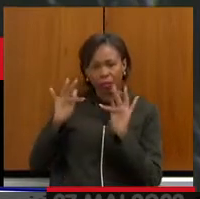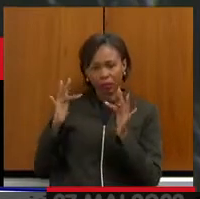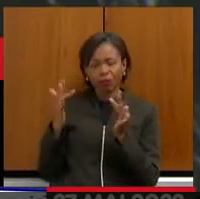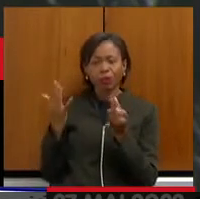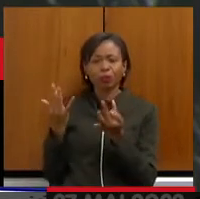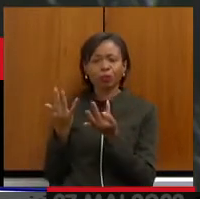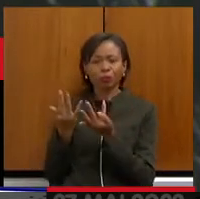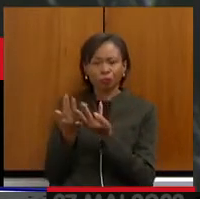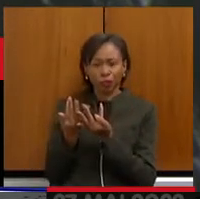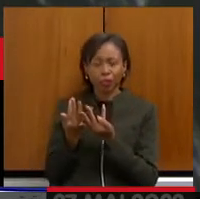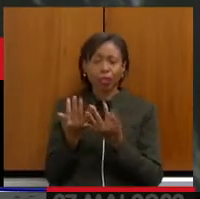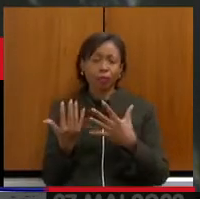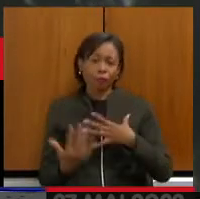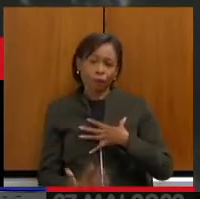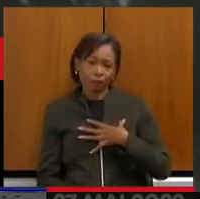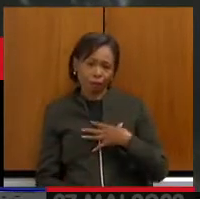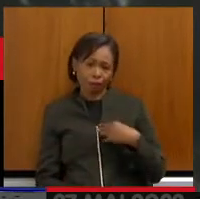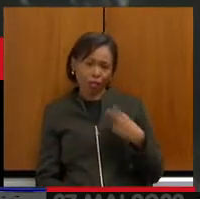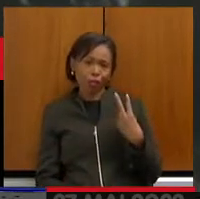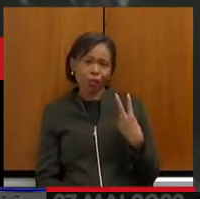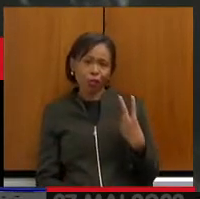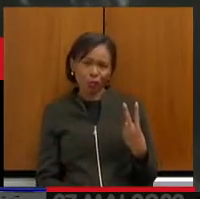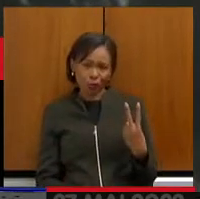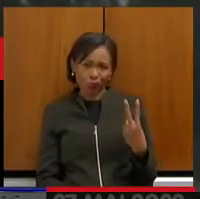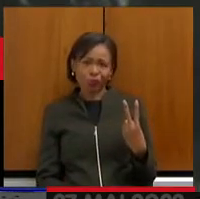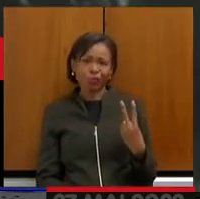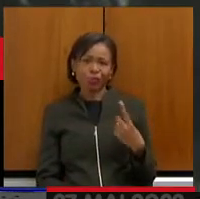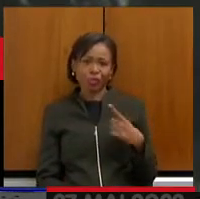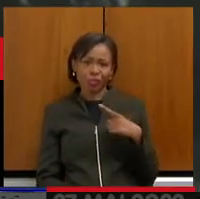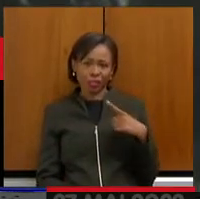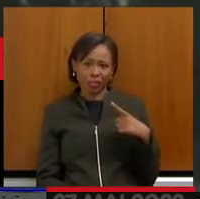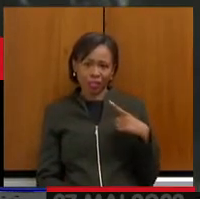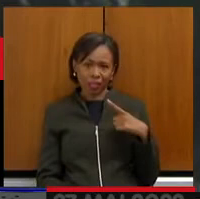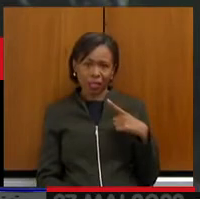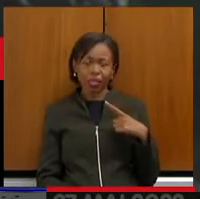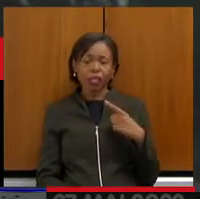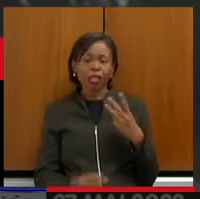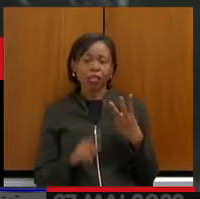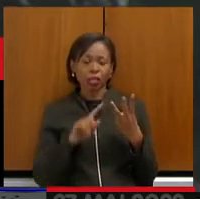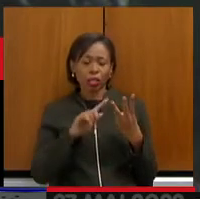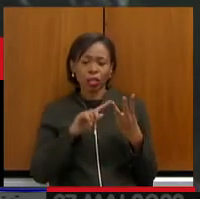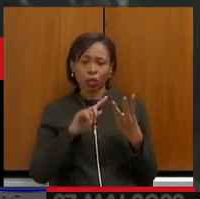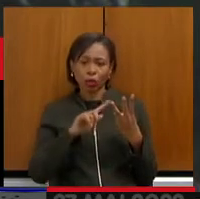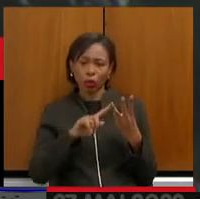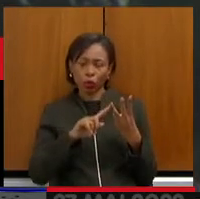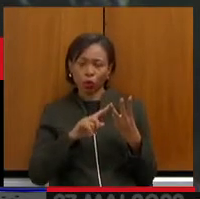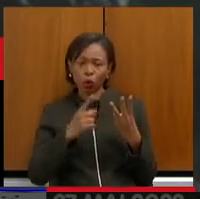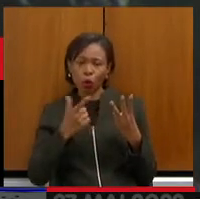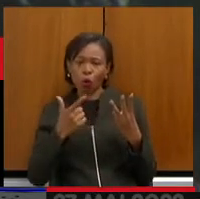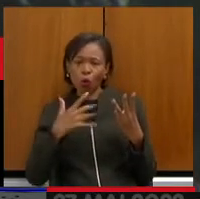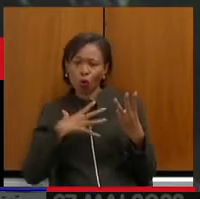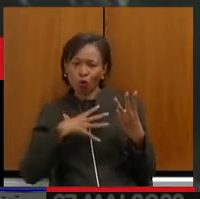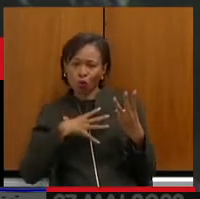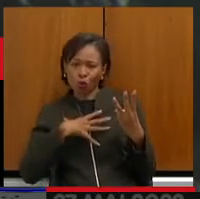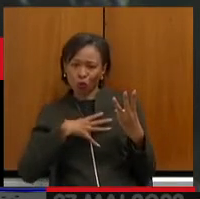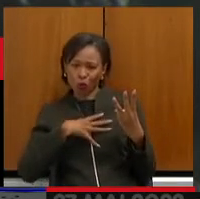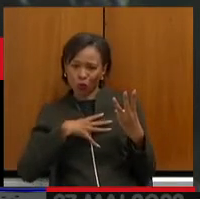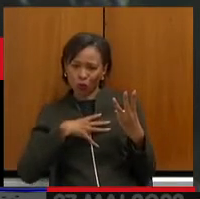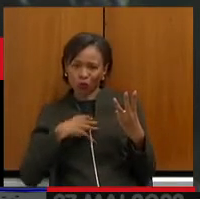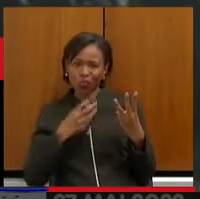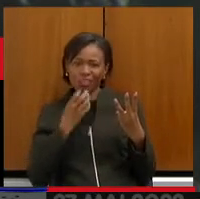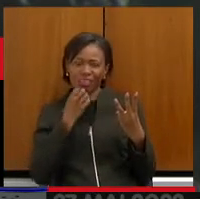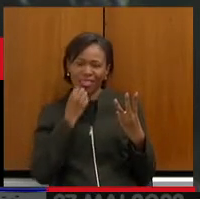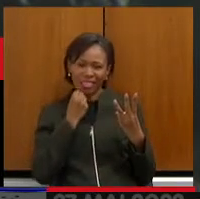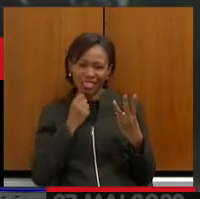com as minhas duas filhas adolescentes e um enteado e uma enteada e